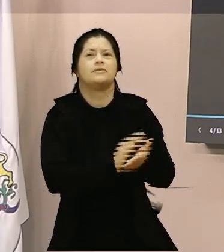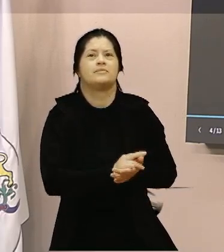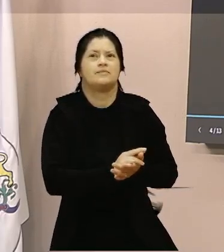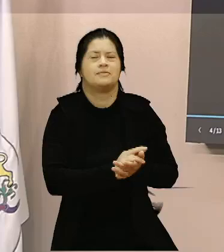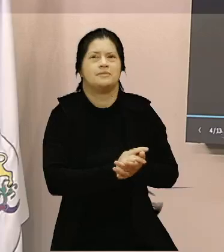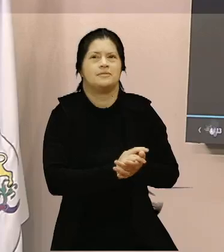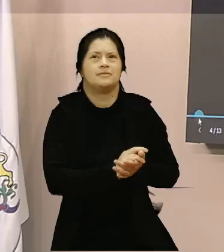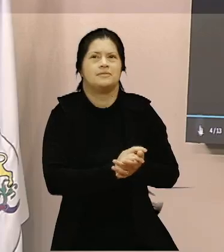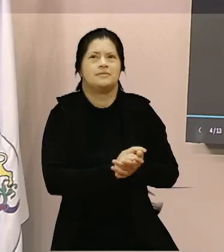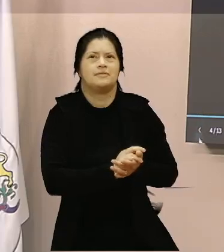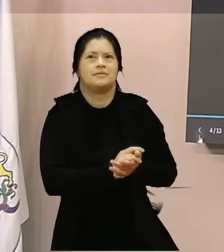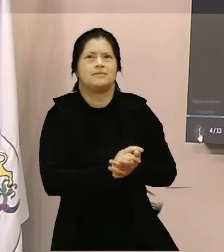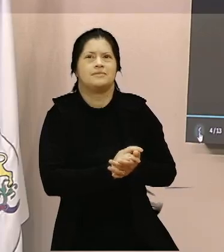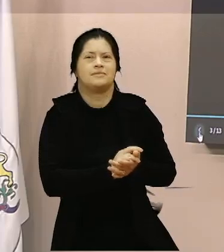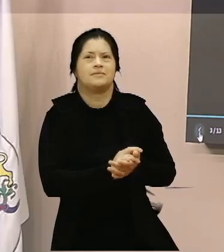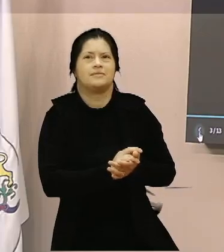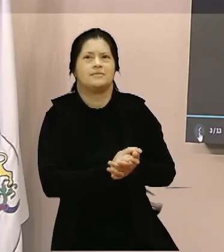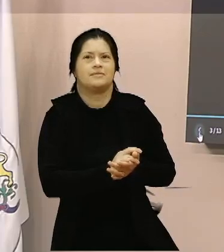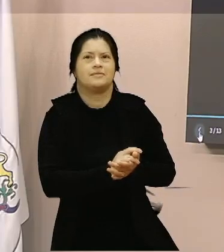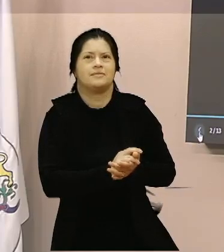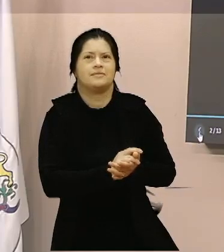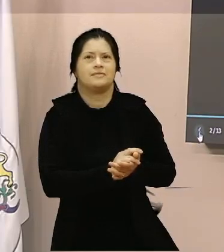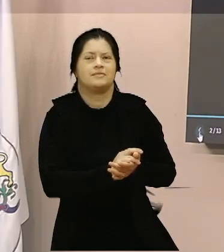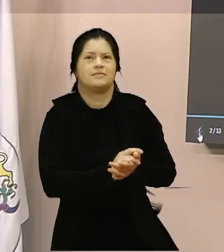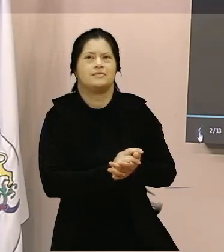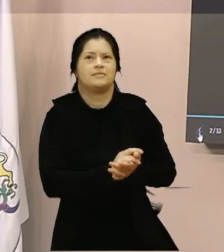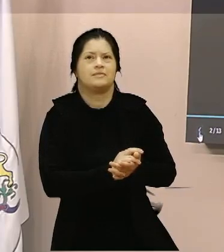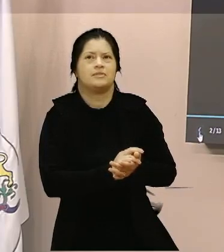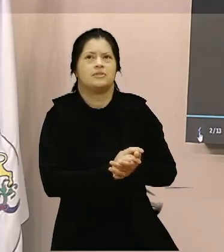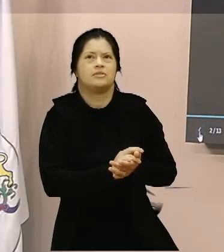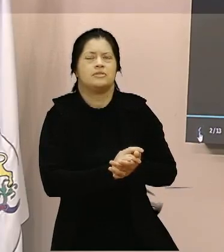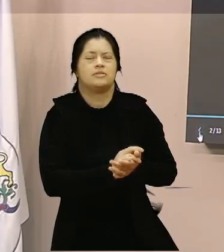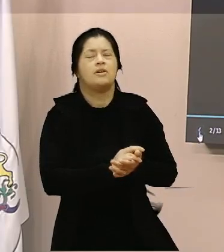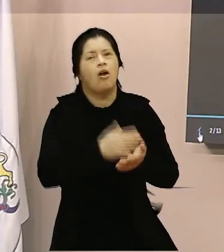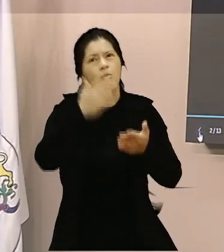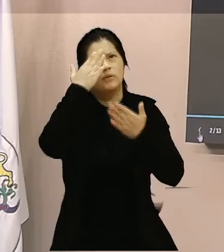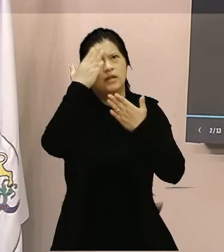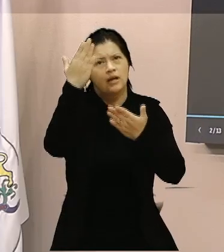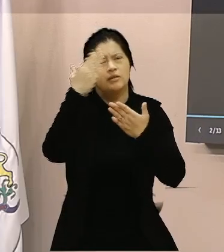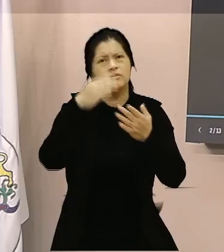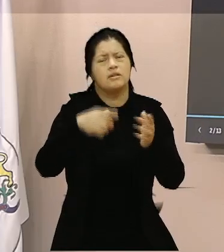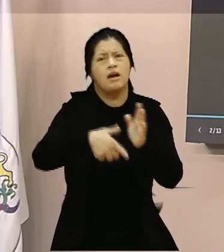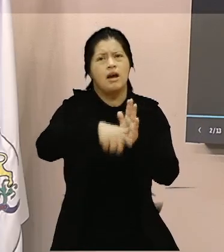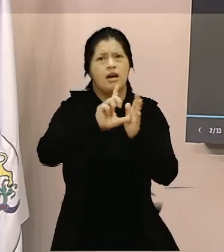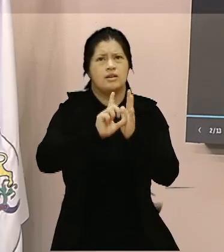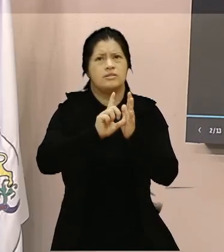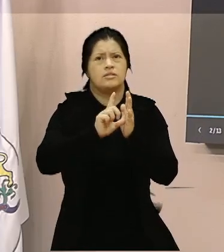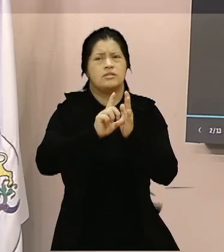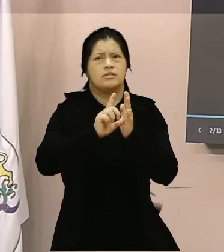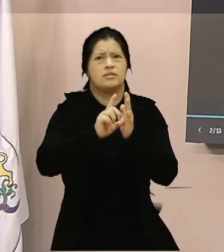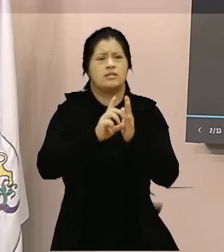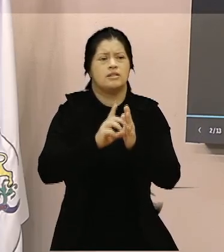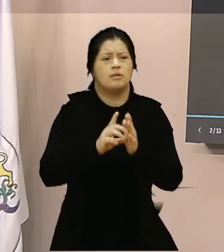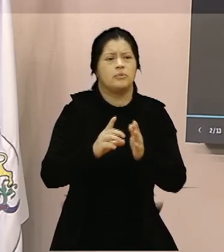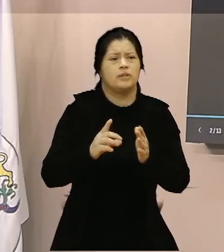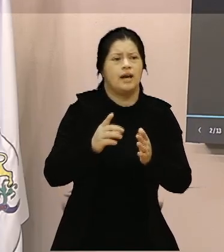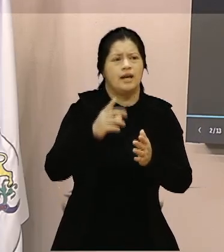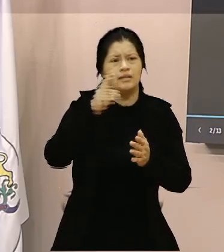Não, perdão, volta ali no agradecimento. Quero agradecer de antemão já ao deputado Neril